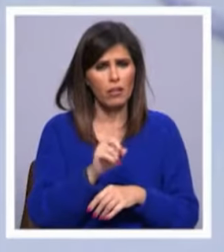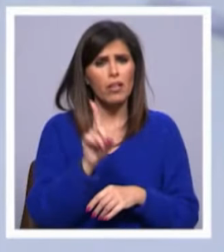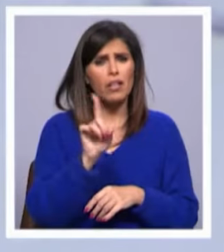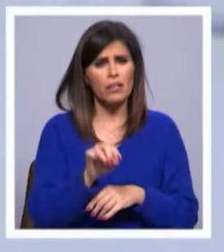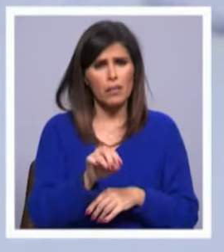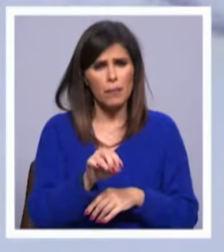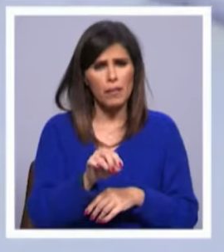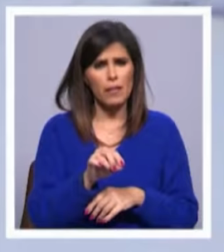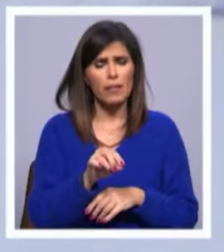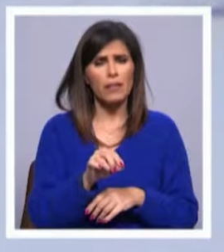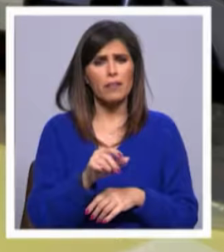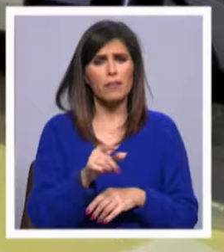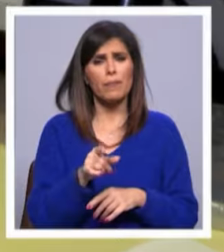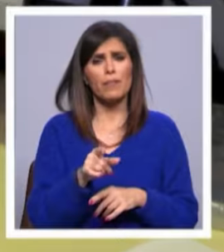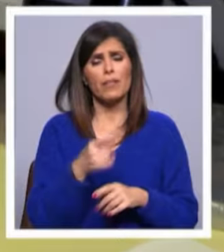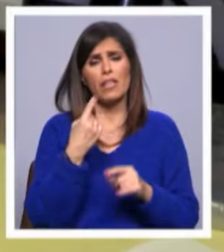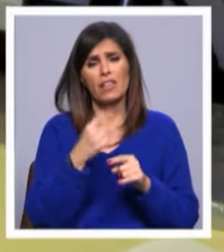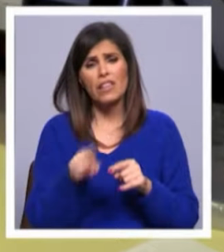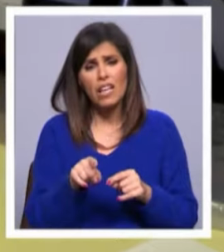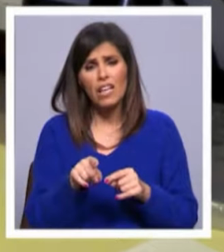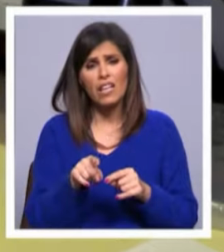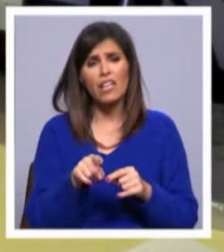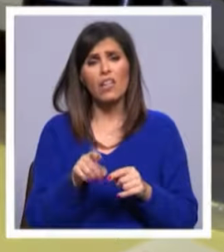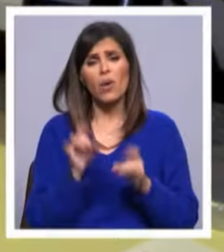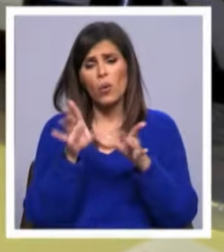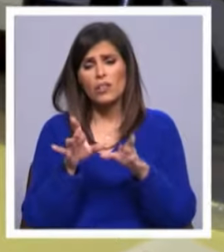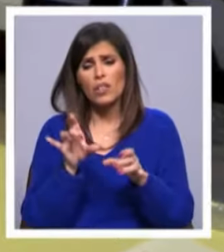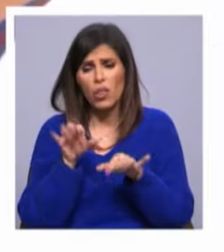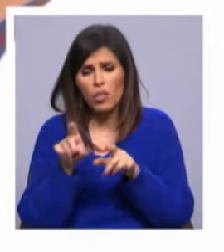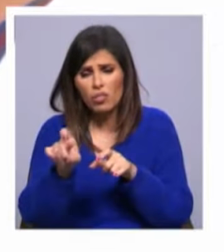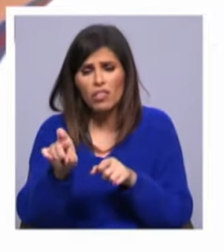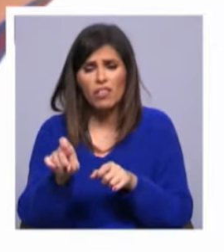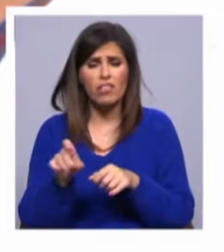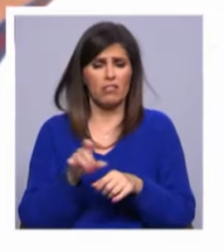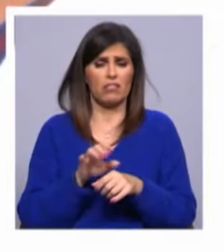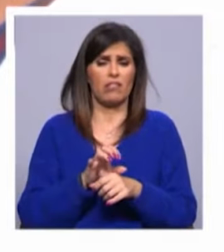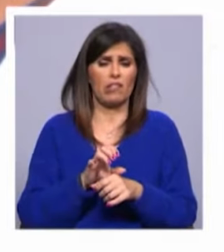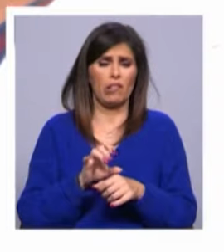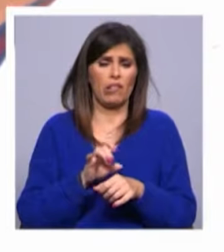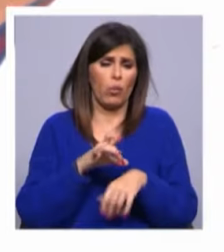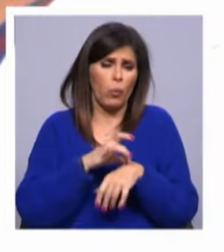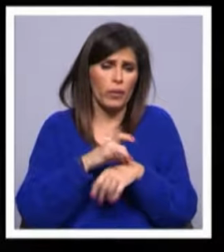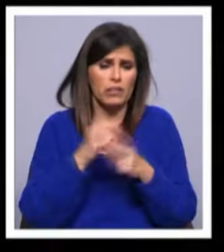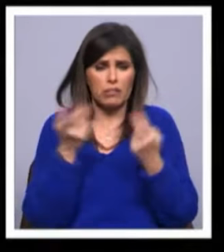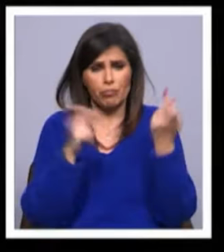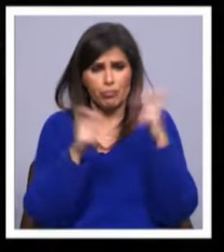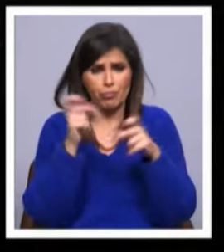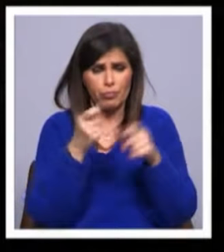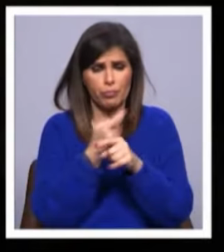para recuperar povoamentos atacados por pragas e doenças, por exemplo.